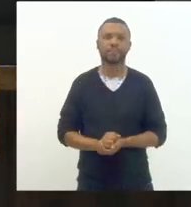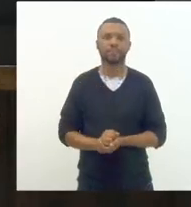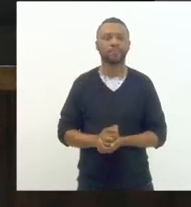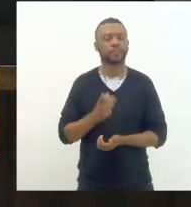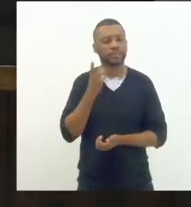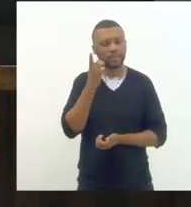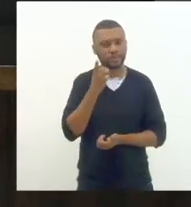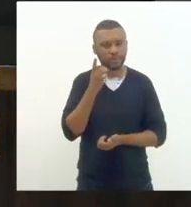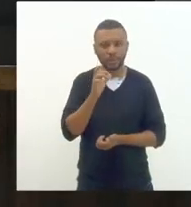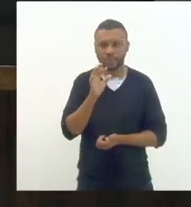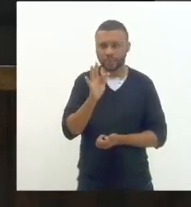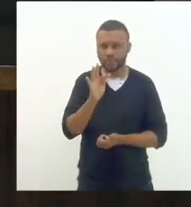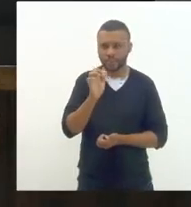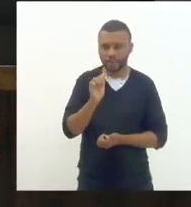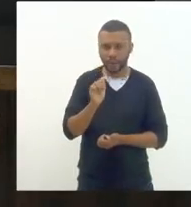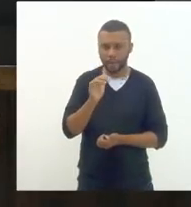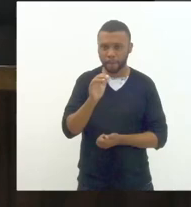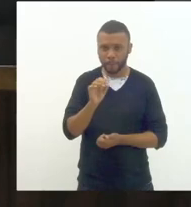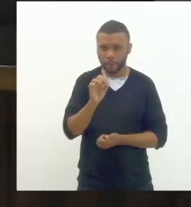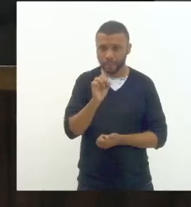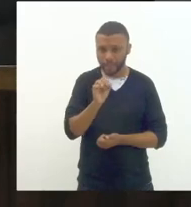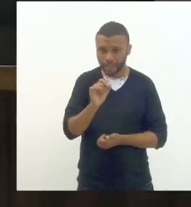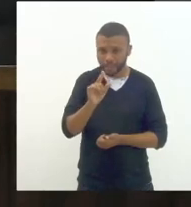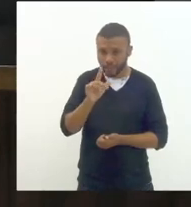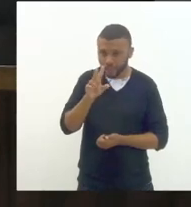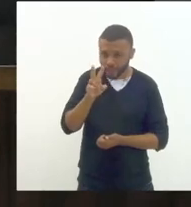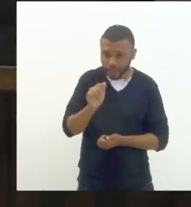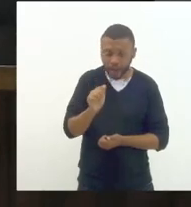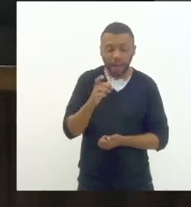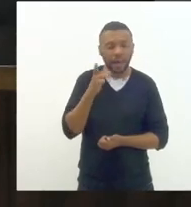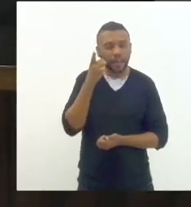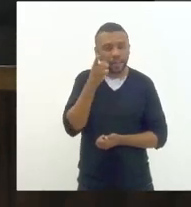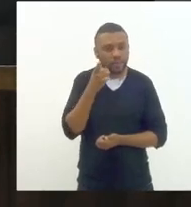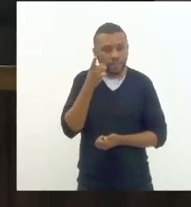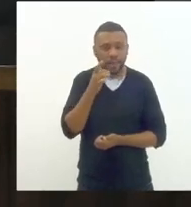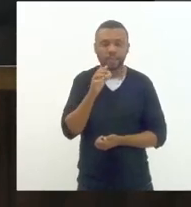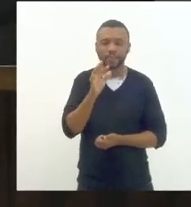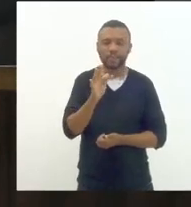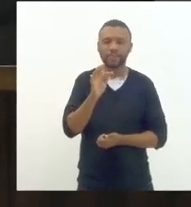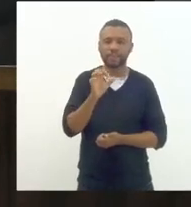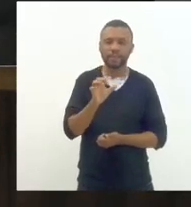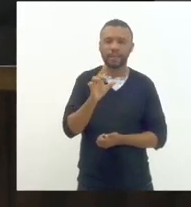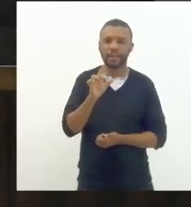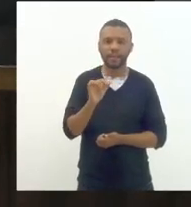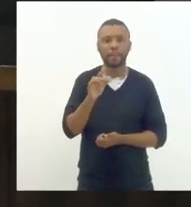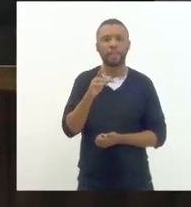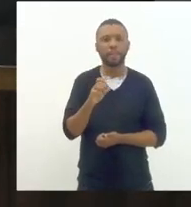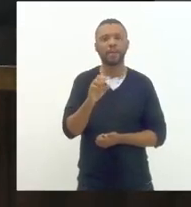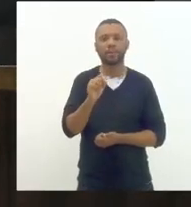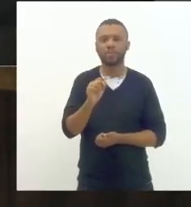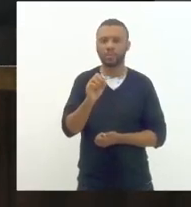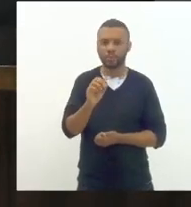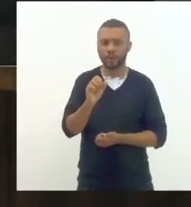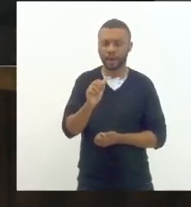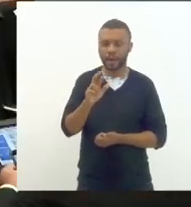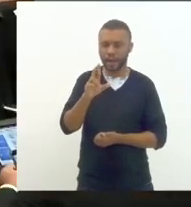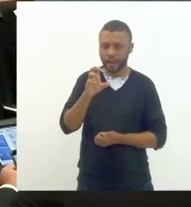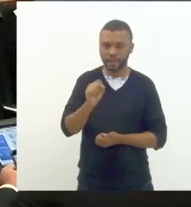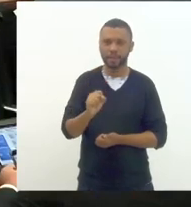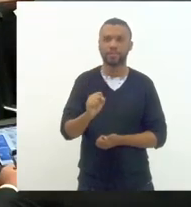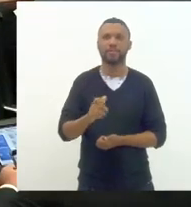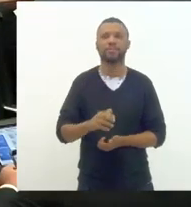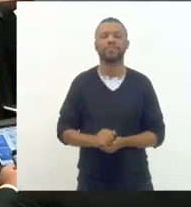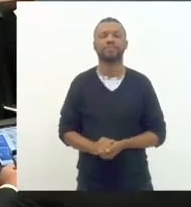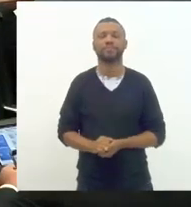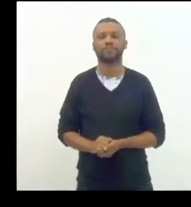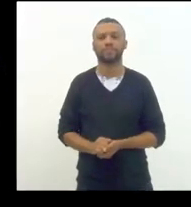Deputado Fábio Silva. Deputado Felipe Soares. Deputado Felipe Soares. Deputado Felipe Albel. Presidente, pode